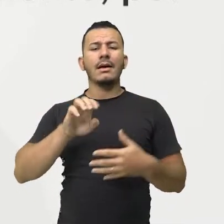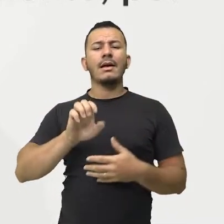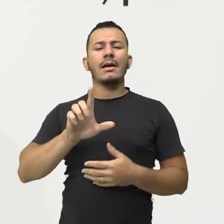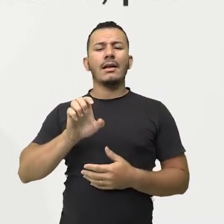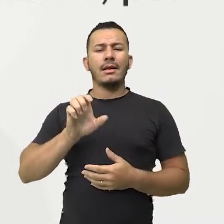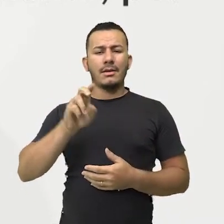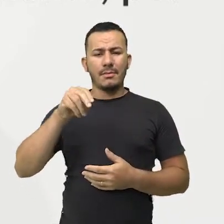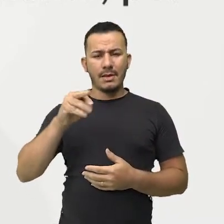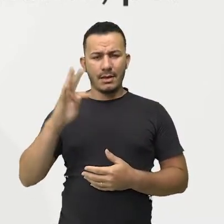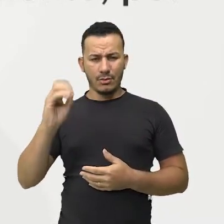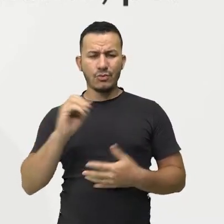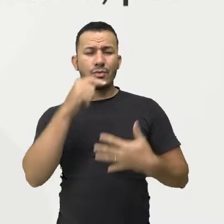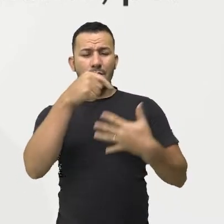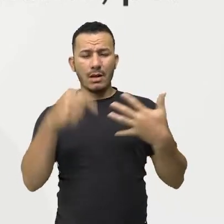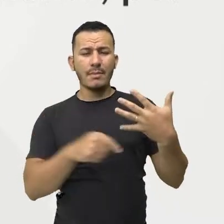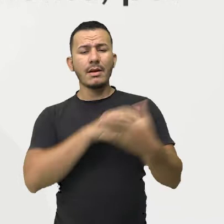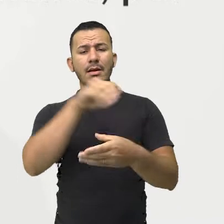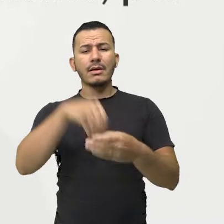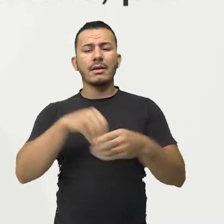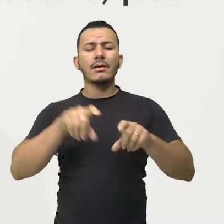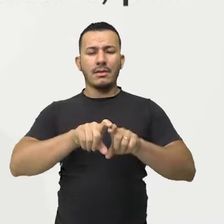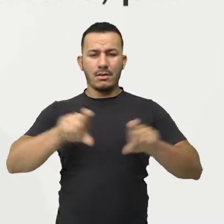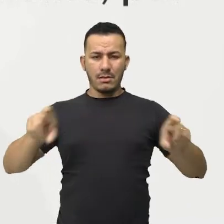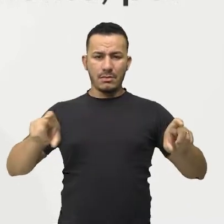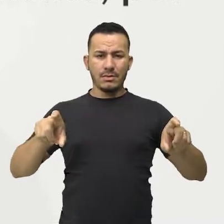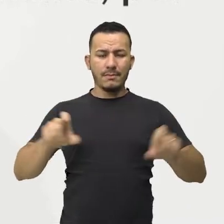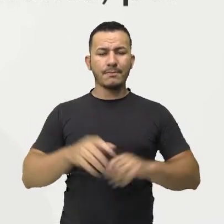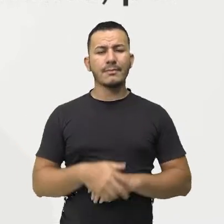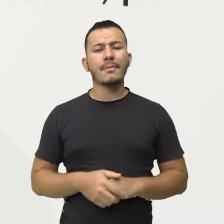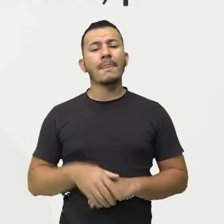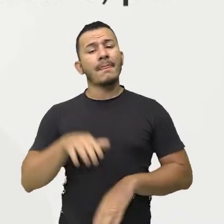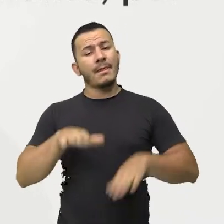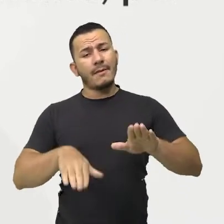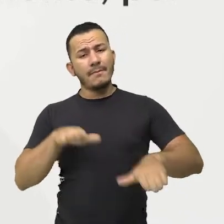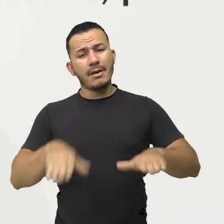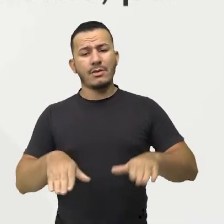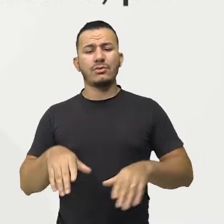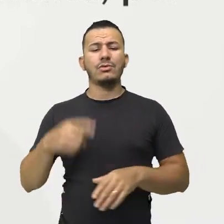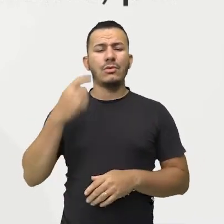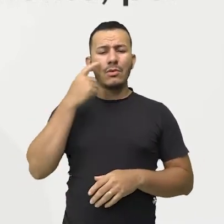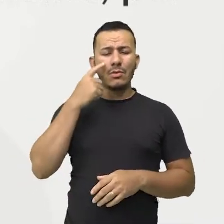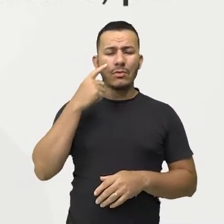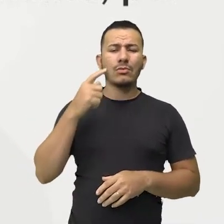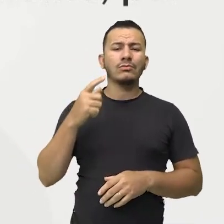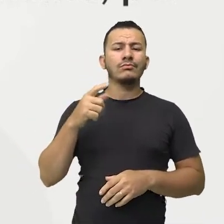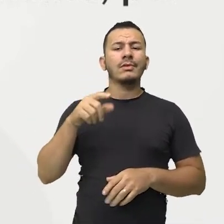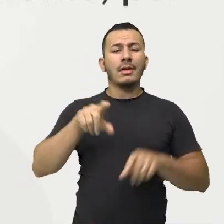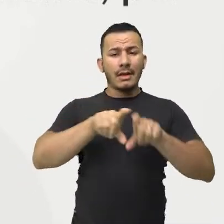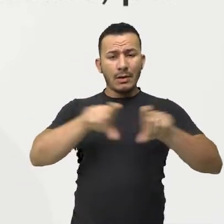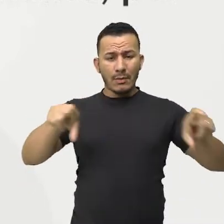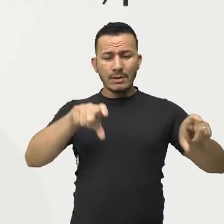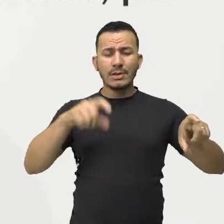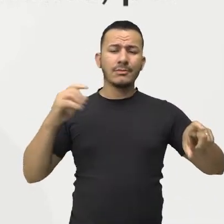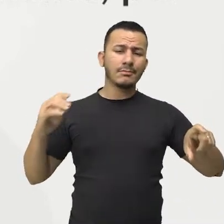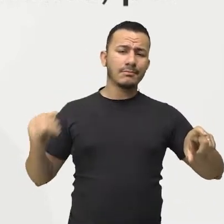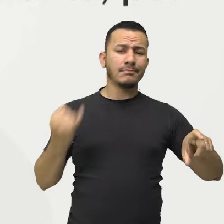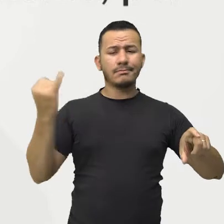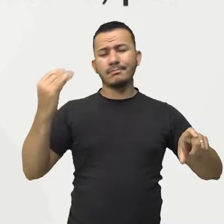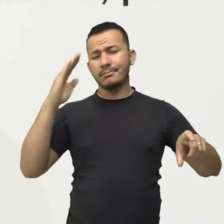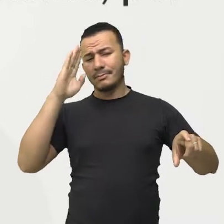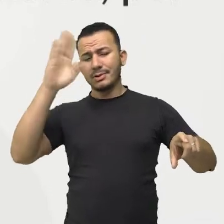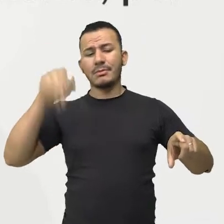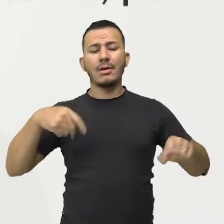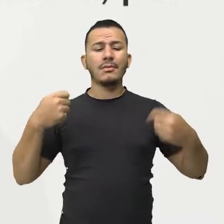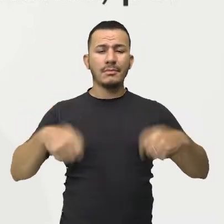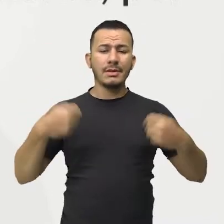Os elementos da equação, olha só. Se a equação, alunos, um dos mais importantes, não pode faltar o sinal de